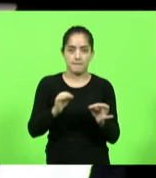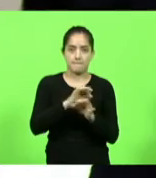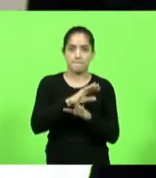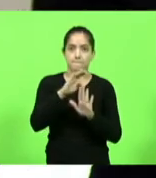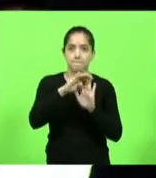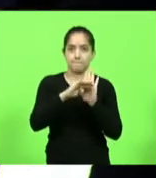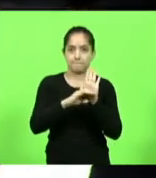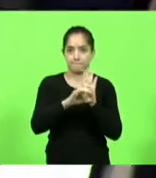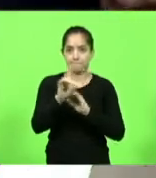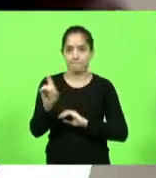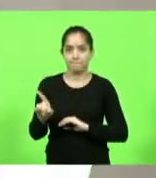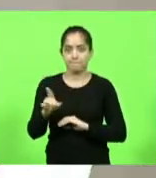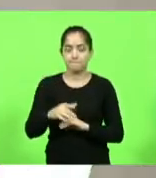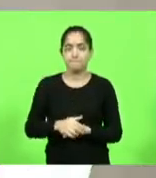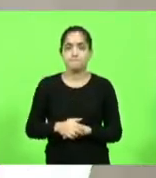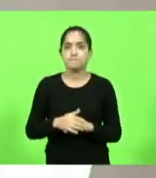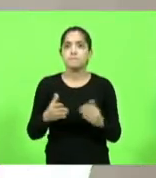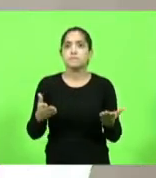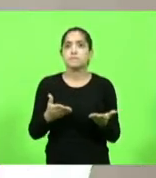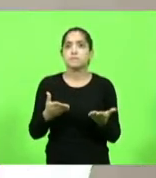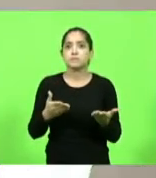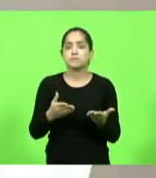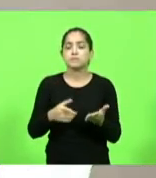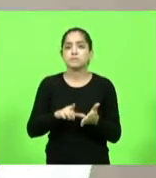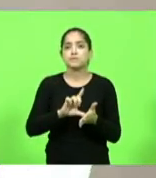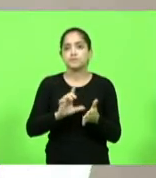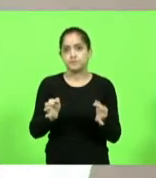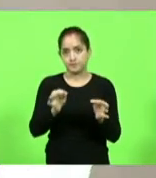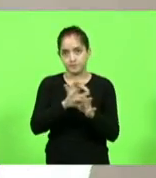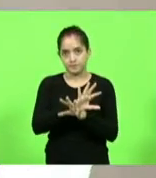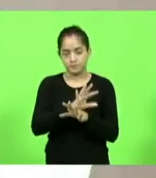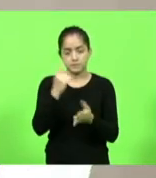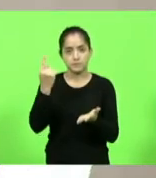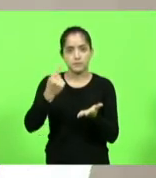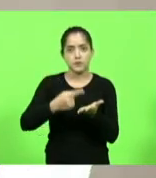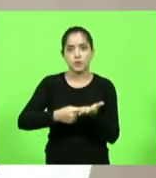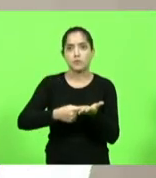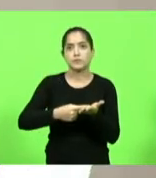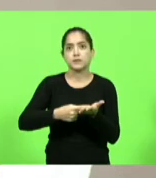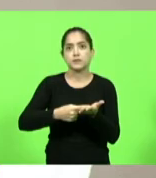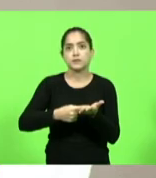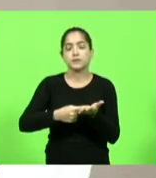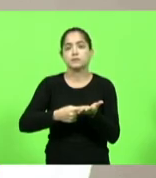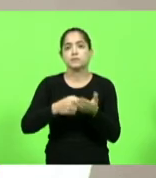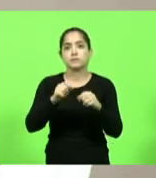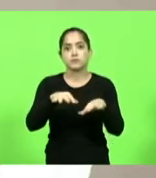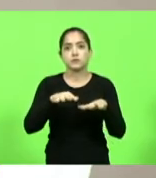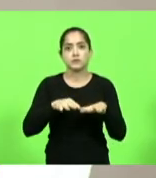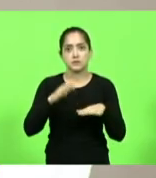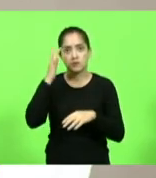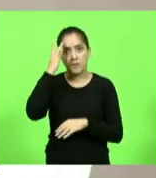dia. Esta presidência, antes de encerrar a presente sessão, convoca outra ordinária